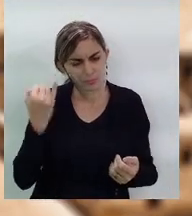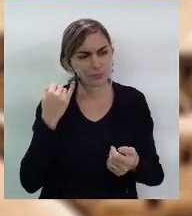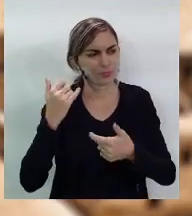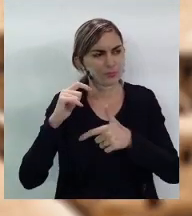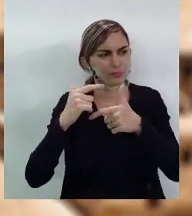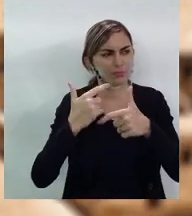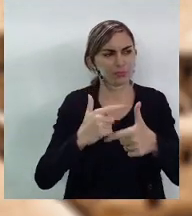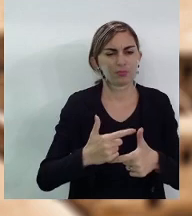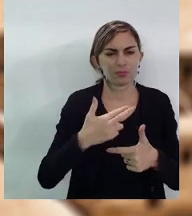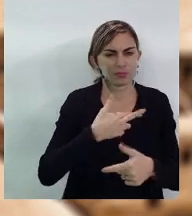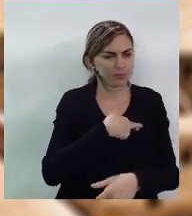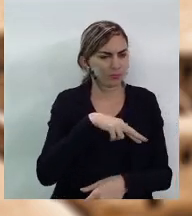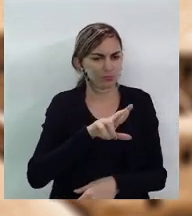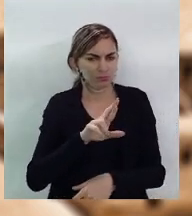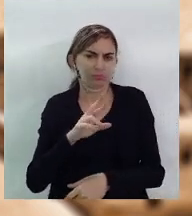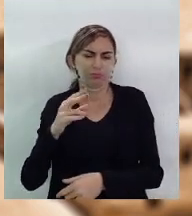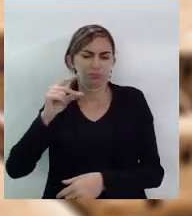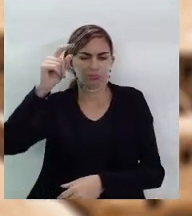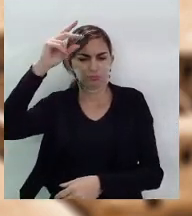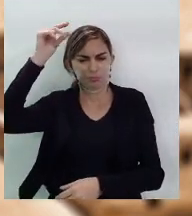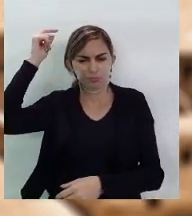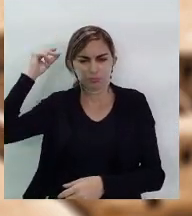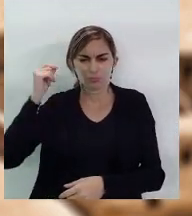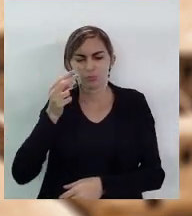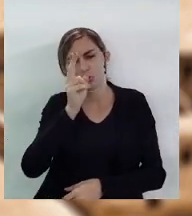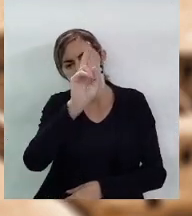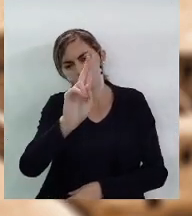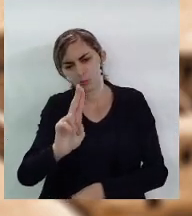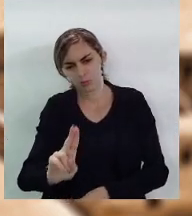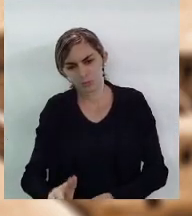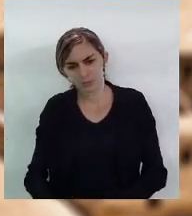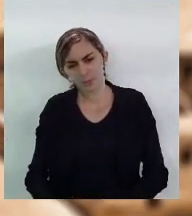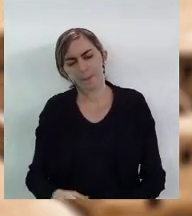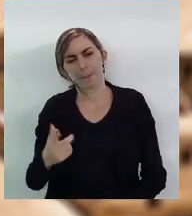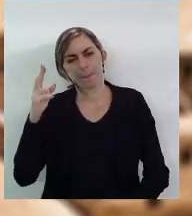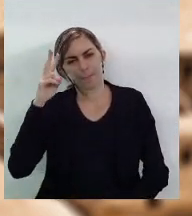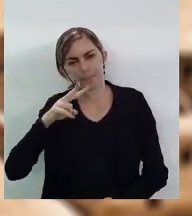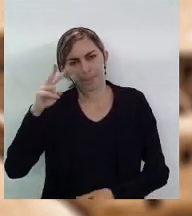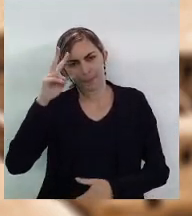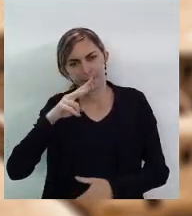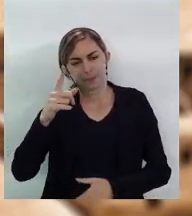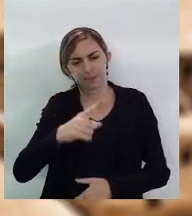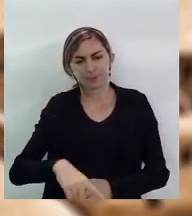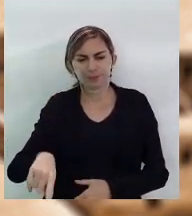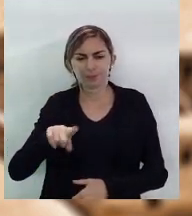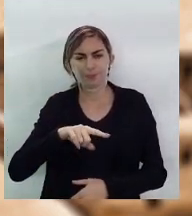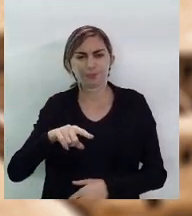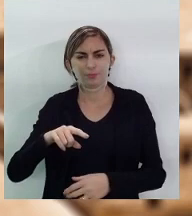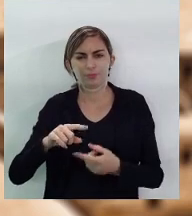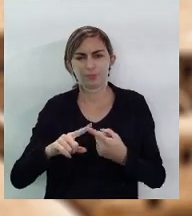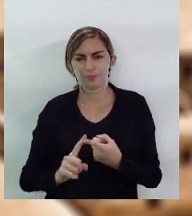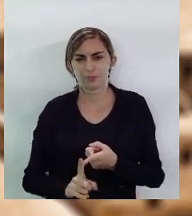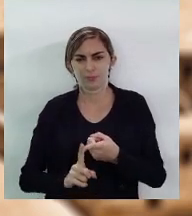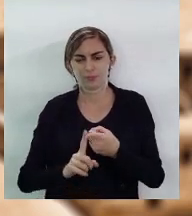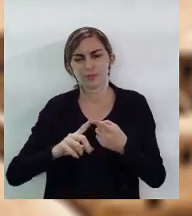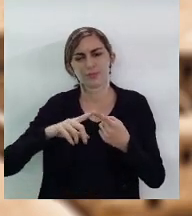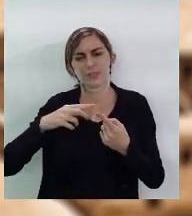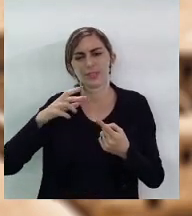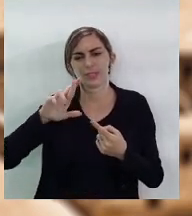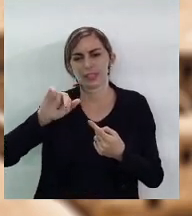tradição religiosa antiga, com vários nomes, certo? Lembrar que nós temos seus pontos, seus